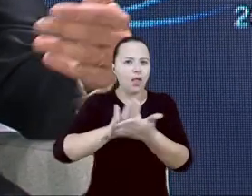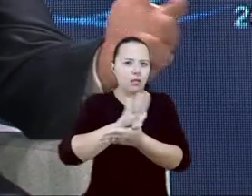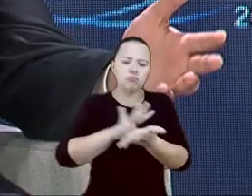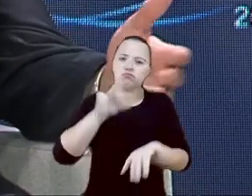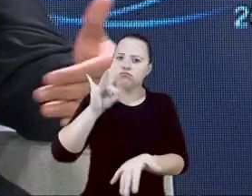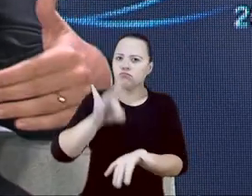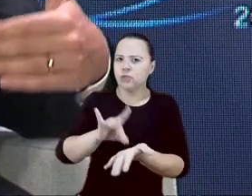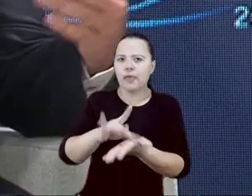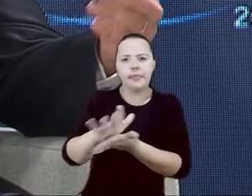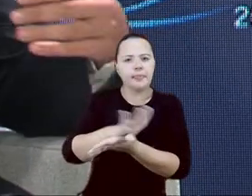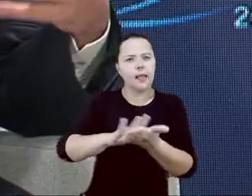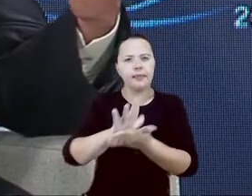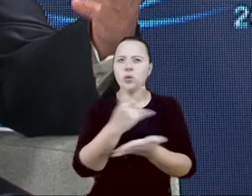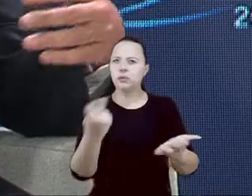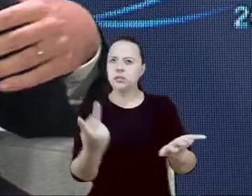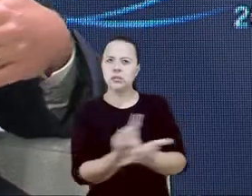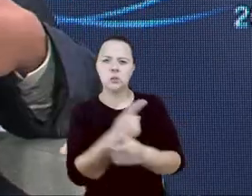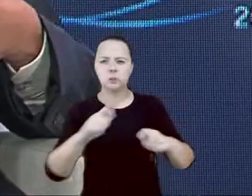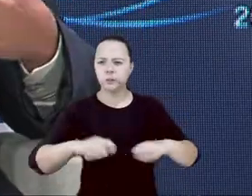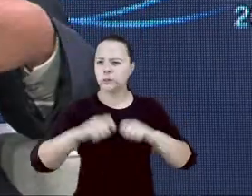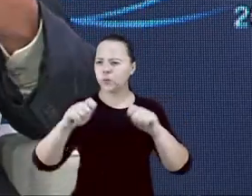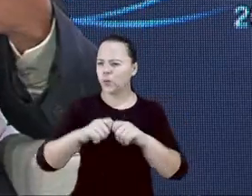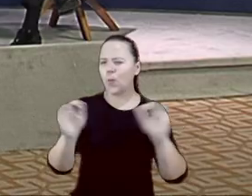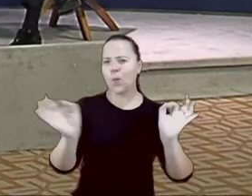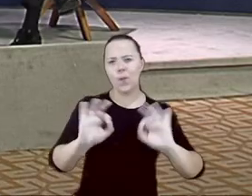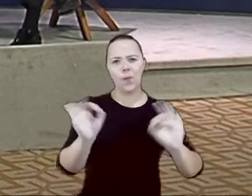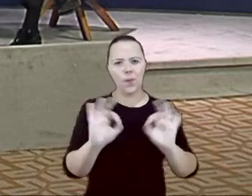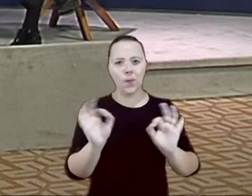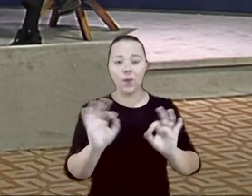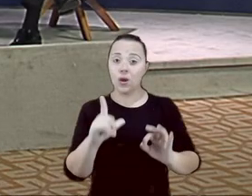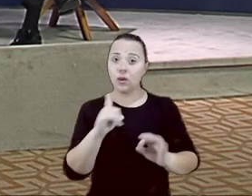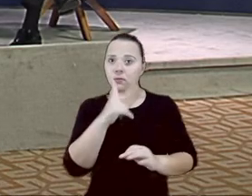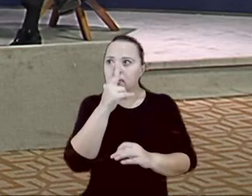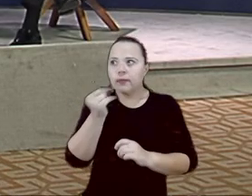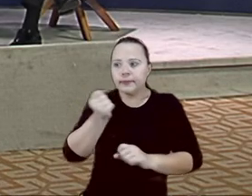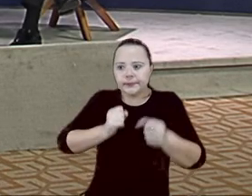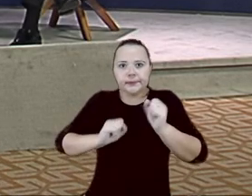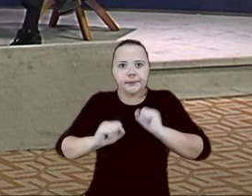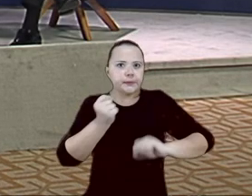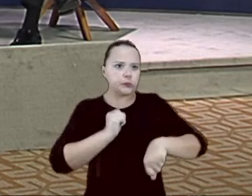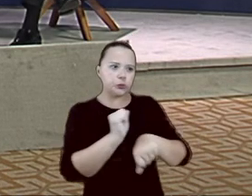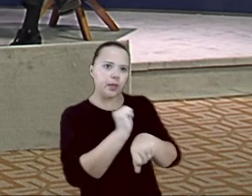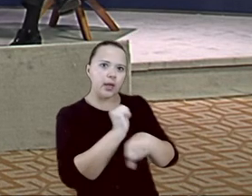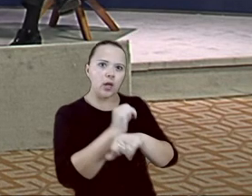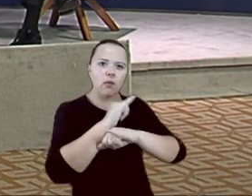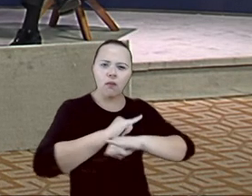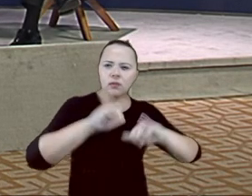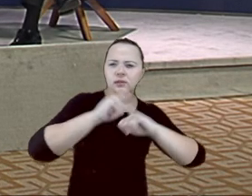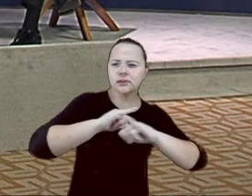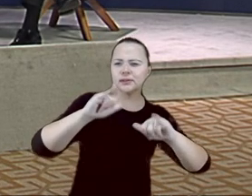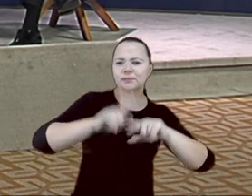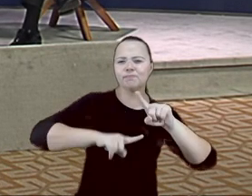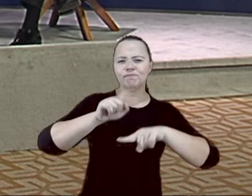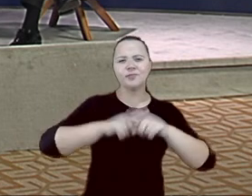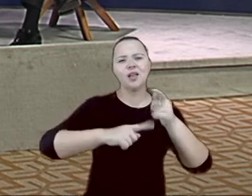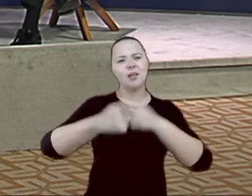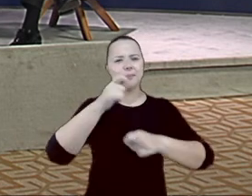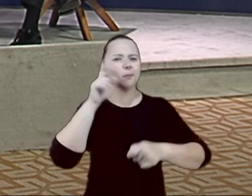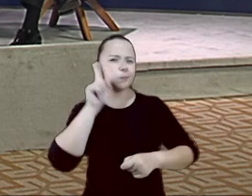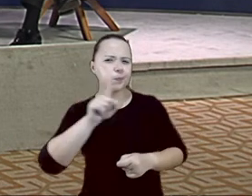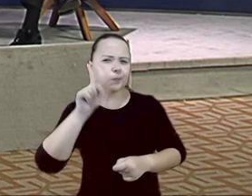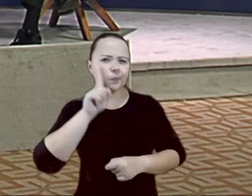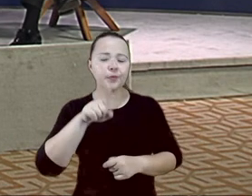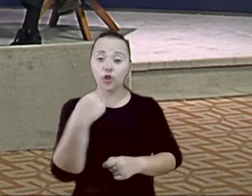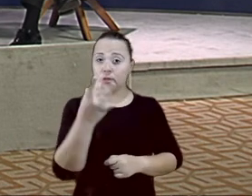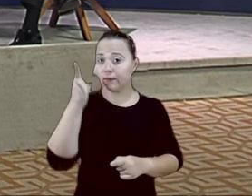aconteceu nenhum defa teve né então acho que um pouco dessa apreensão né que o mercado já tava com o caso de americanos Então a nossa visão é isso